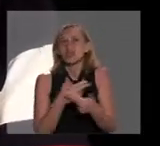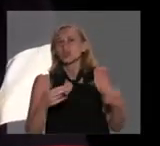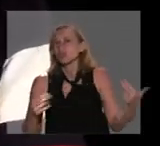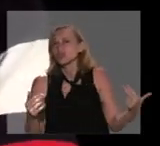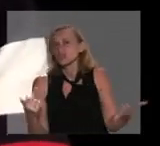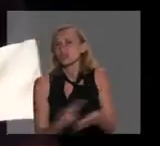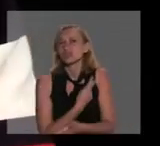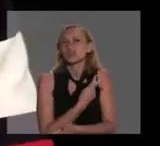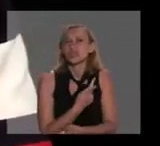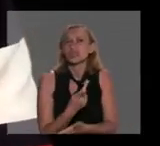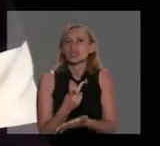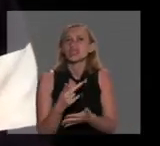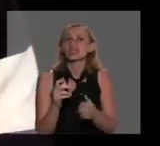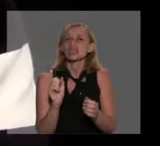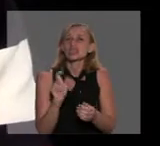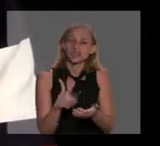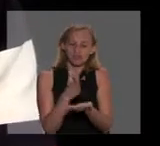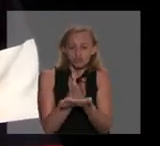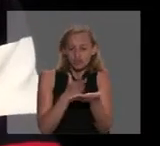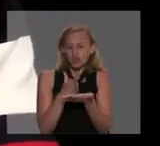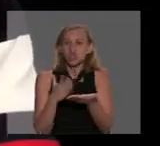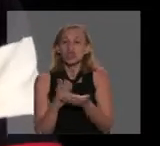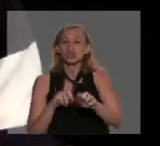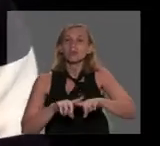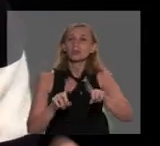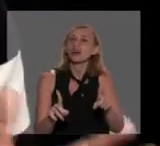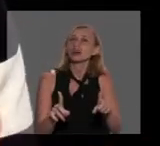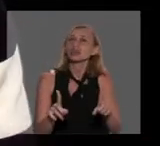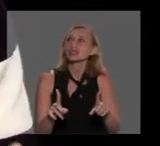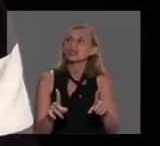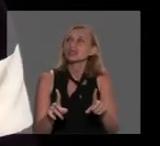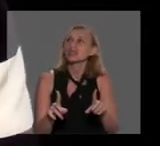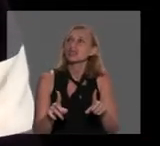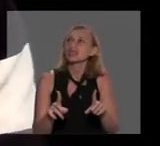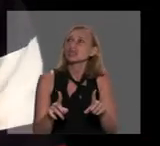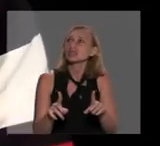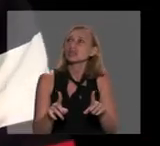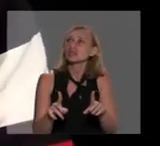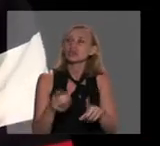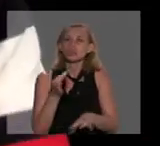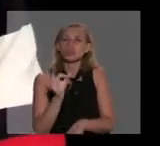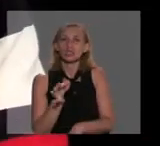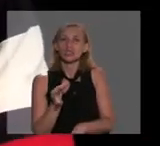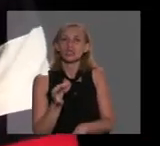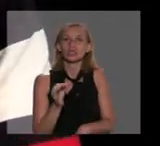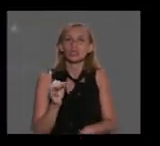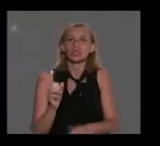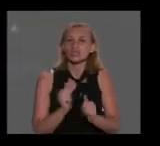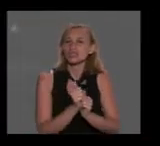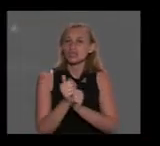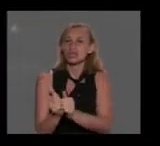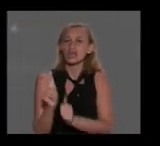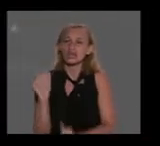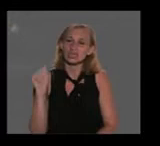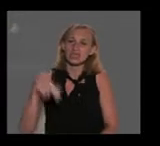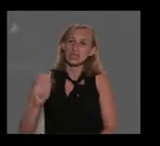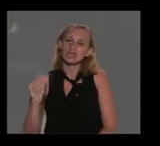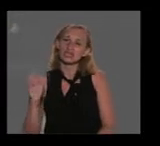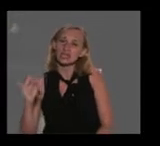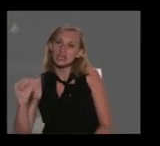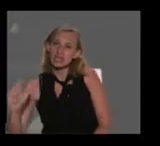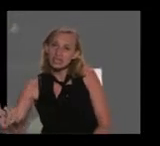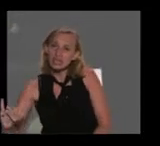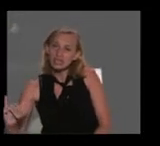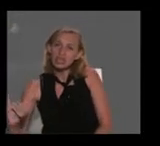Eu acredito que são tantas pautas que elas acabam sendo divididas ali na internet. Mas, geralmente, quem segue a Nathalie Neri